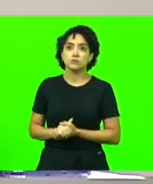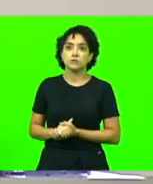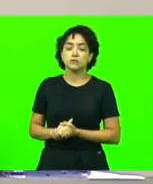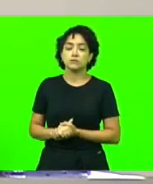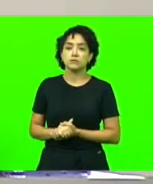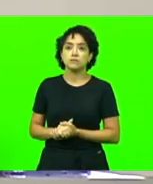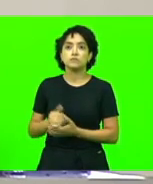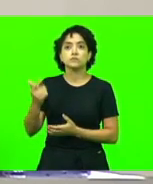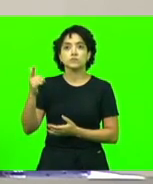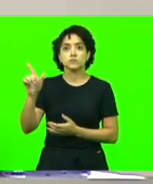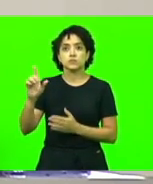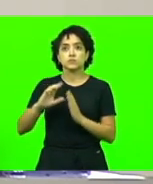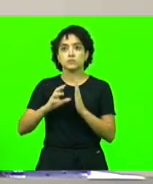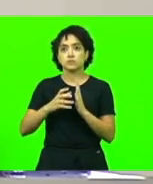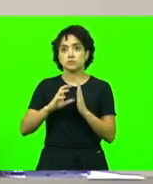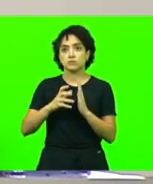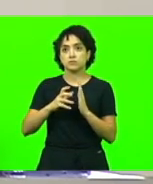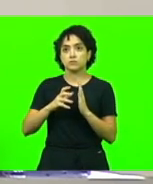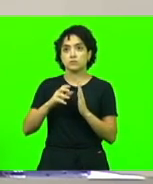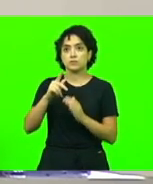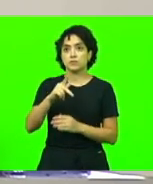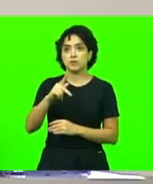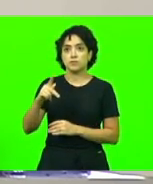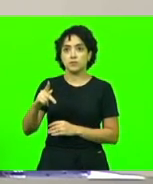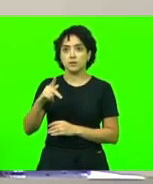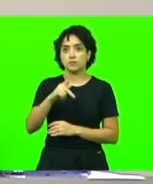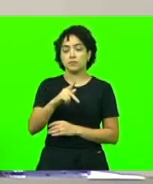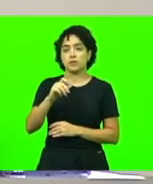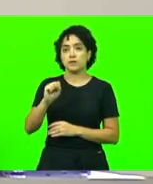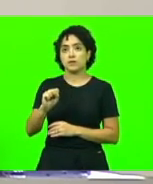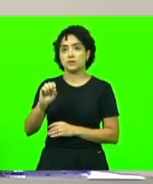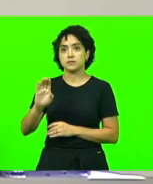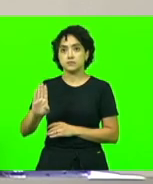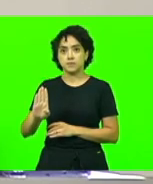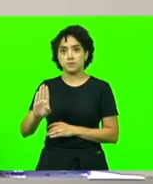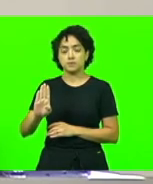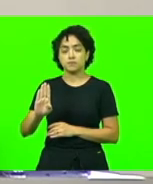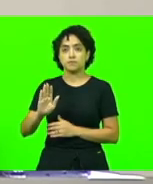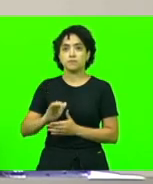O próximo horário ao bloco PP, PSB.